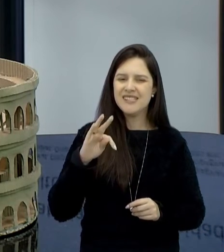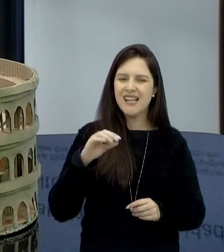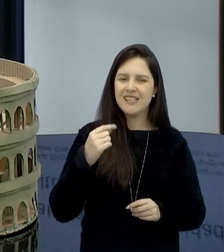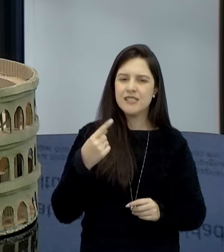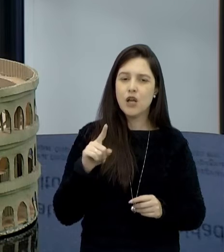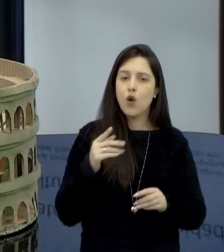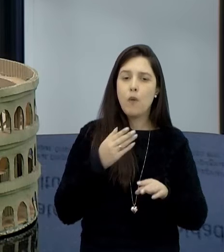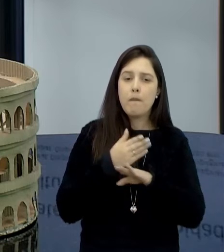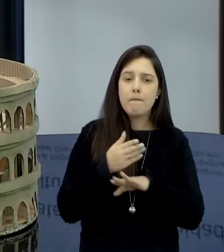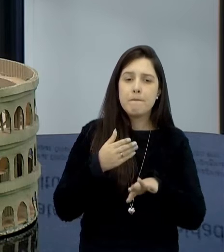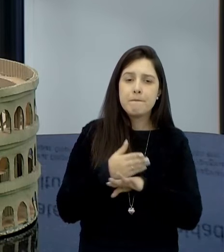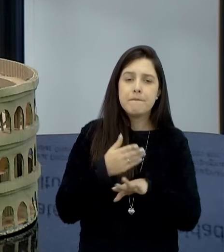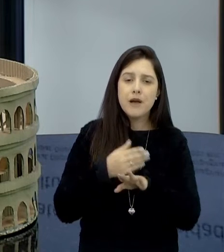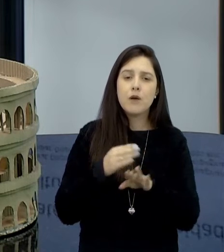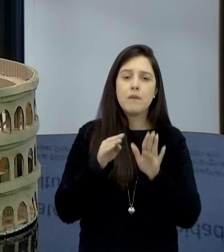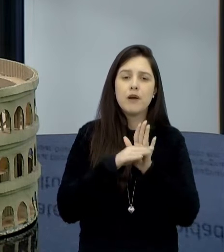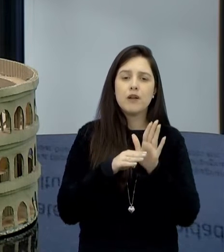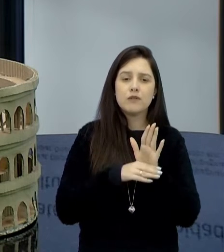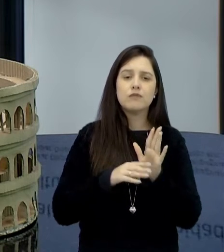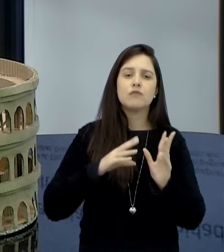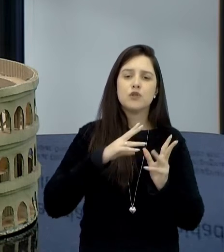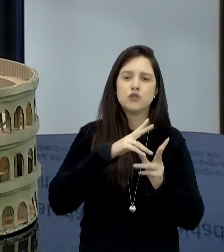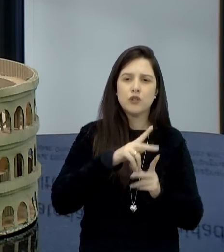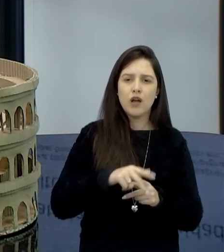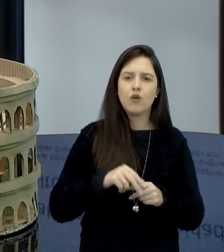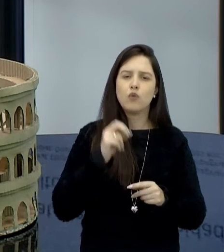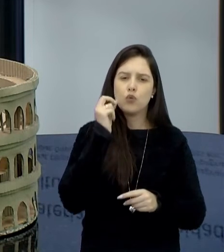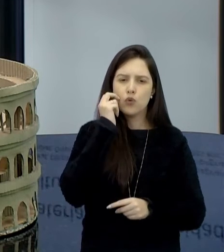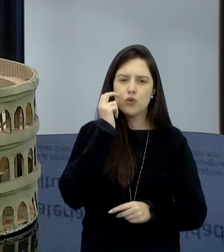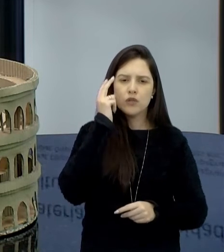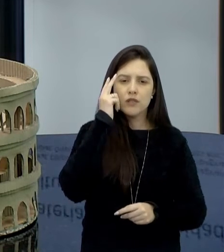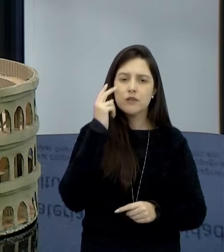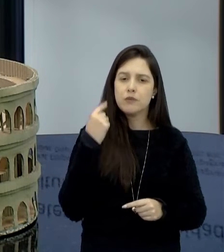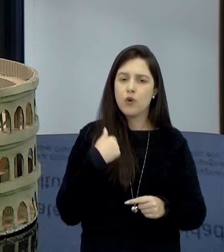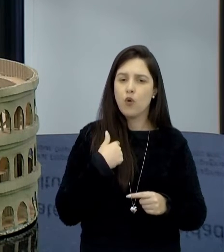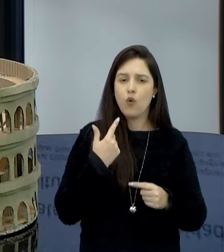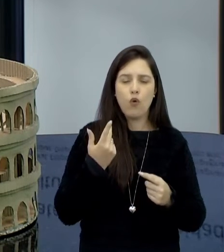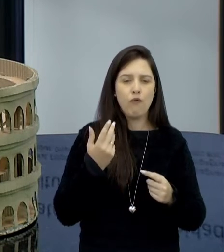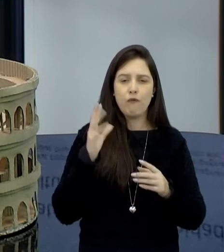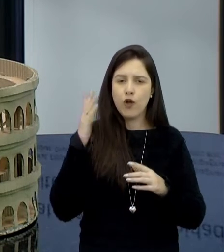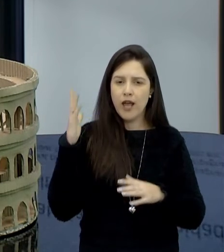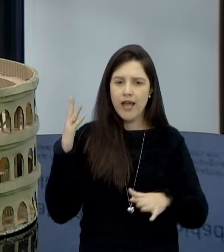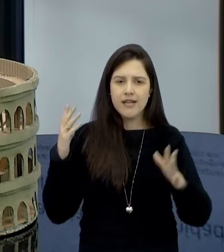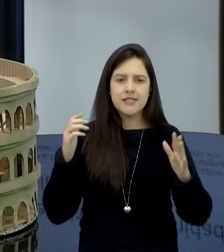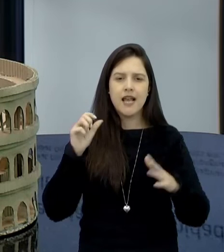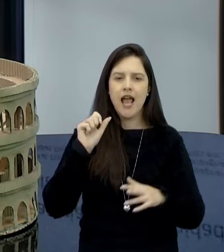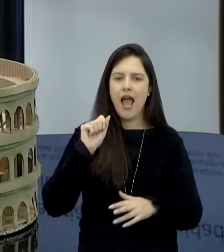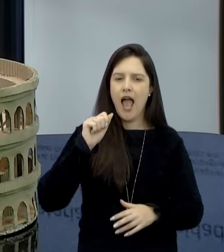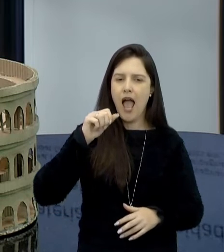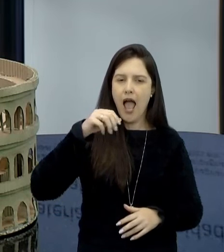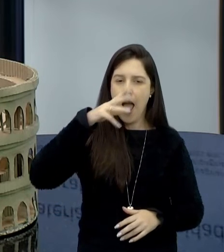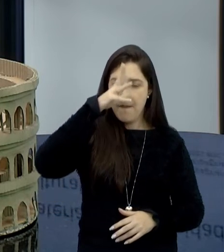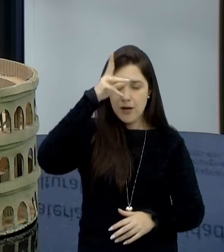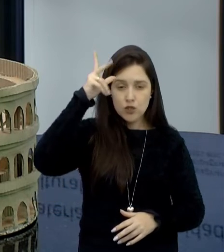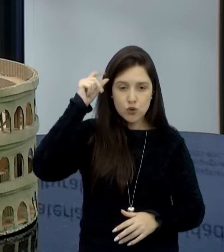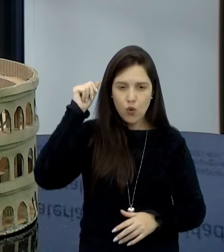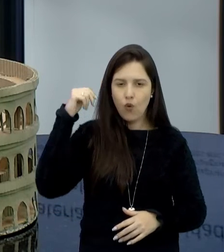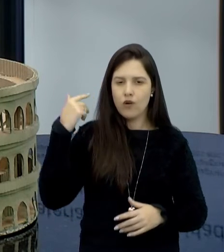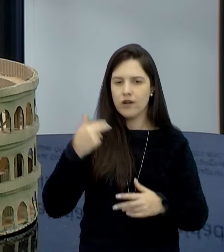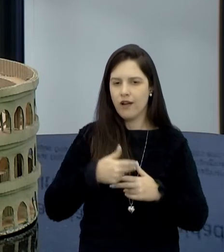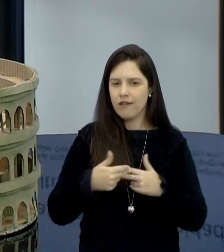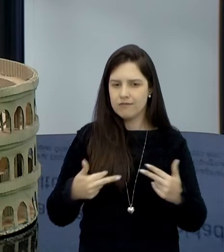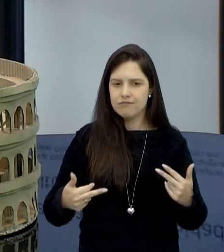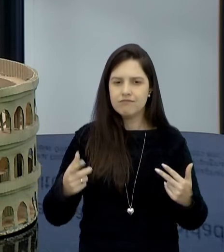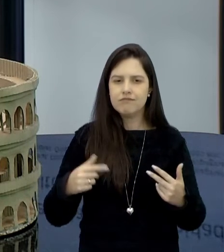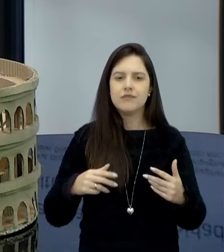fazem parte do patrimônio mundial natural. Floresta Amazônica, as Cataratas do Iguaçu, entre outros, que